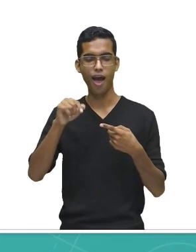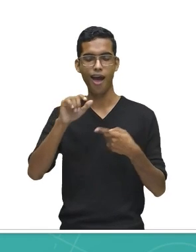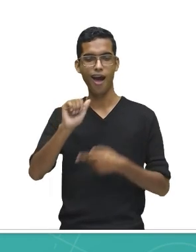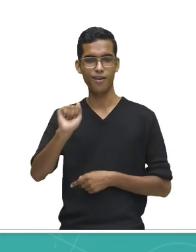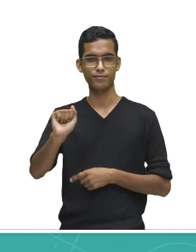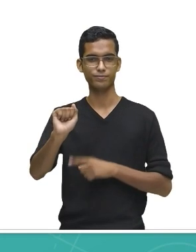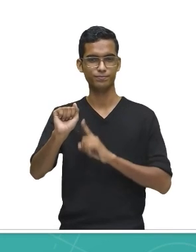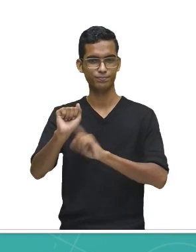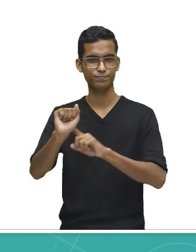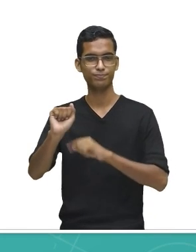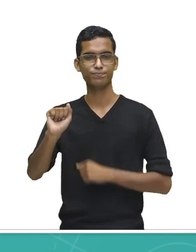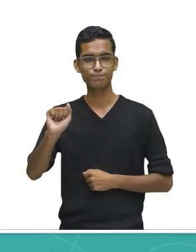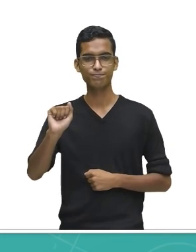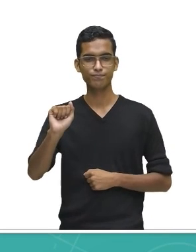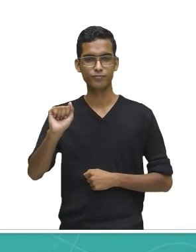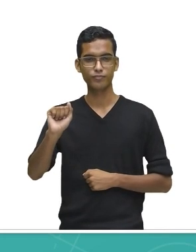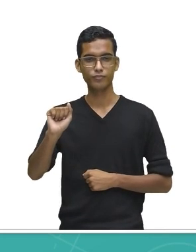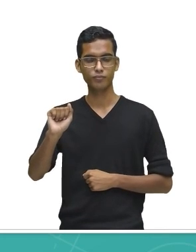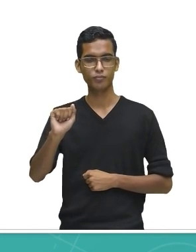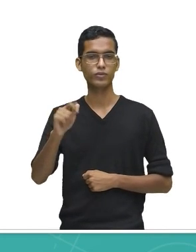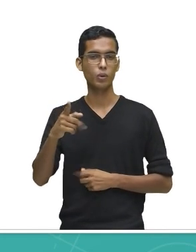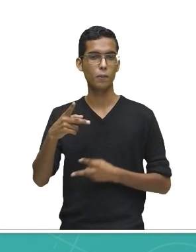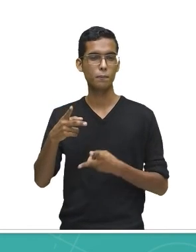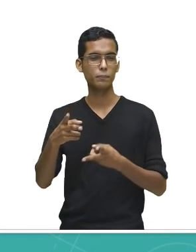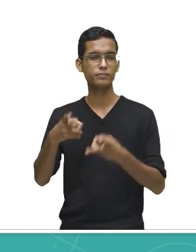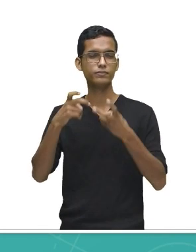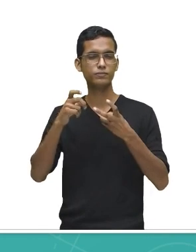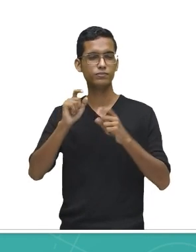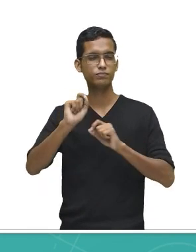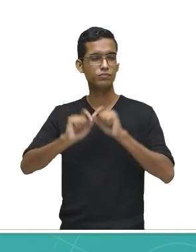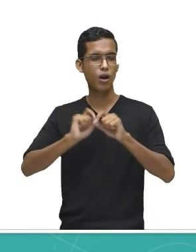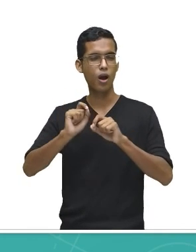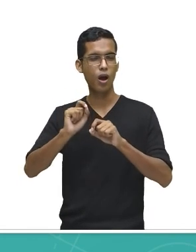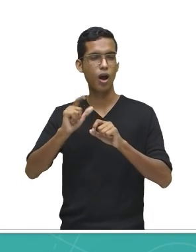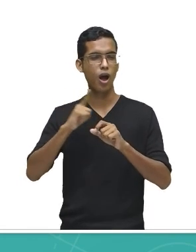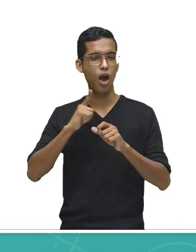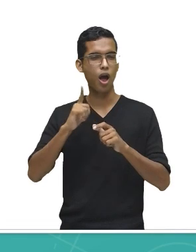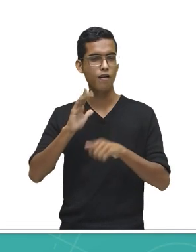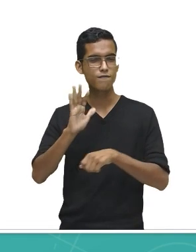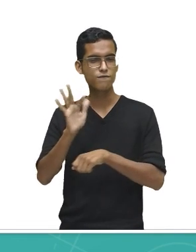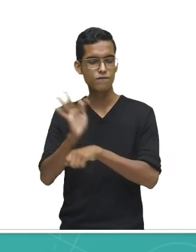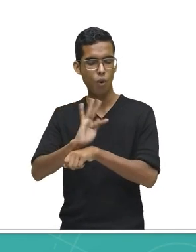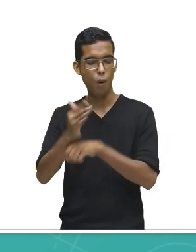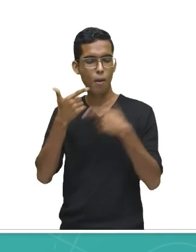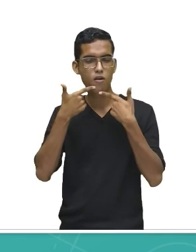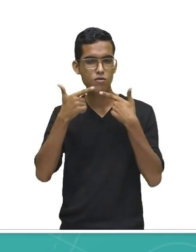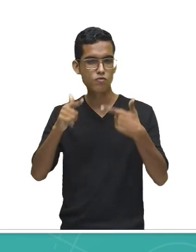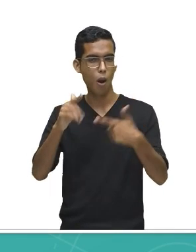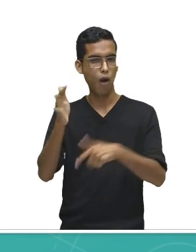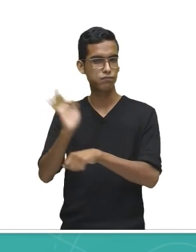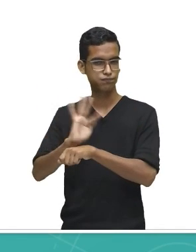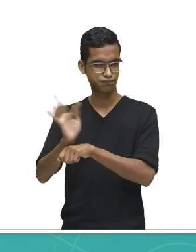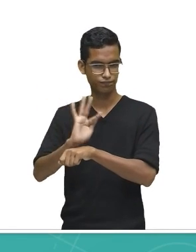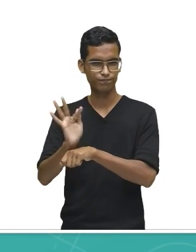A. Haja vista que, em se tratando do padrão formal da linguagem,